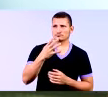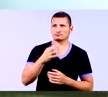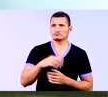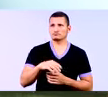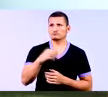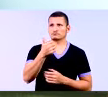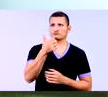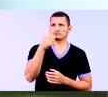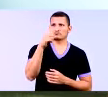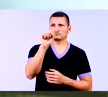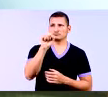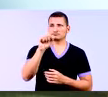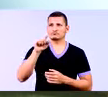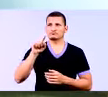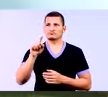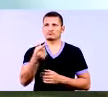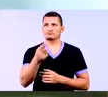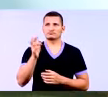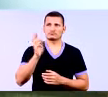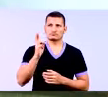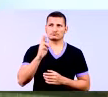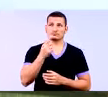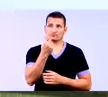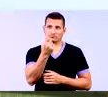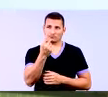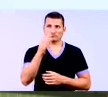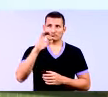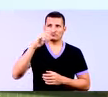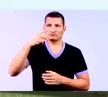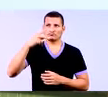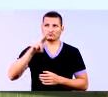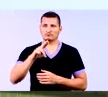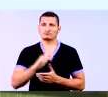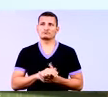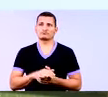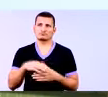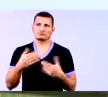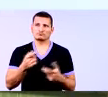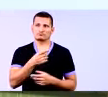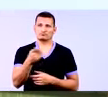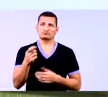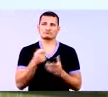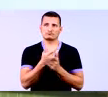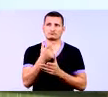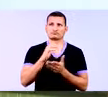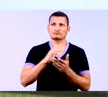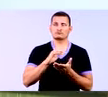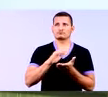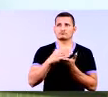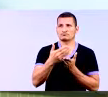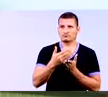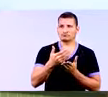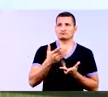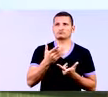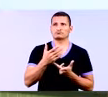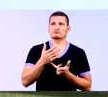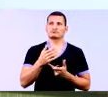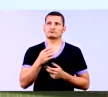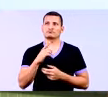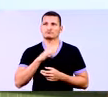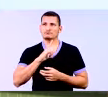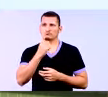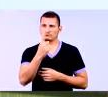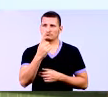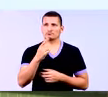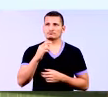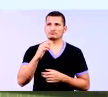mil reais, um processador. Então, só para vocês terem uma ideia aí, que você está comprando um computador na faixa de 800 reais e tem um processador que custa 16, 18